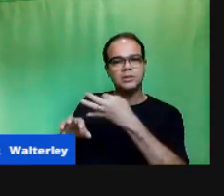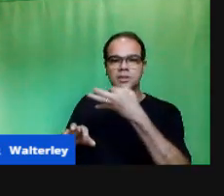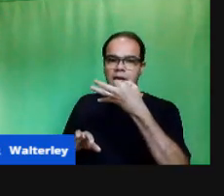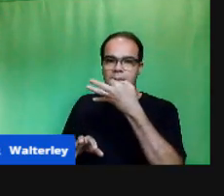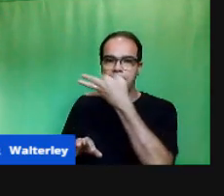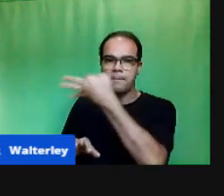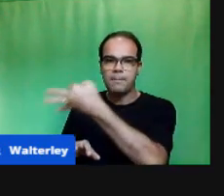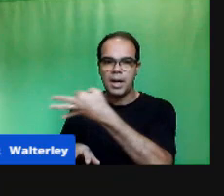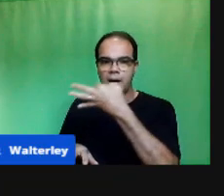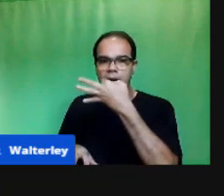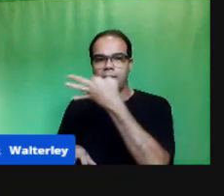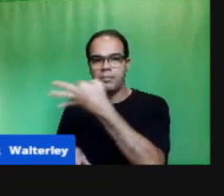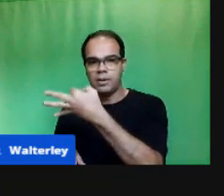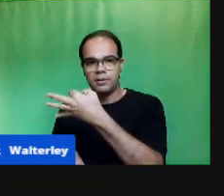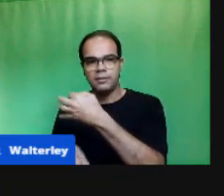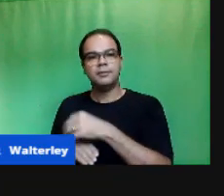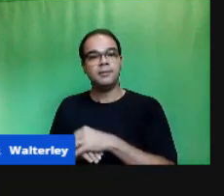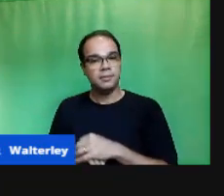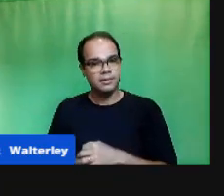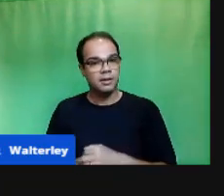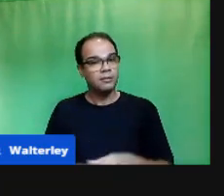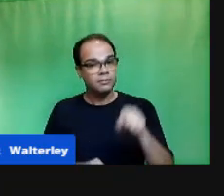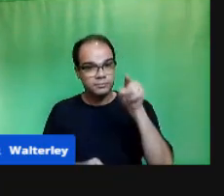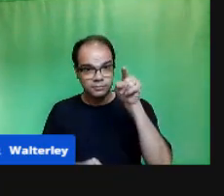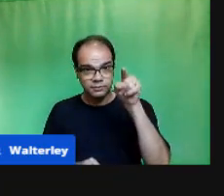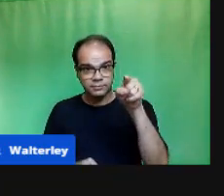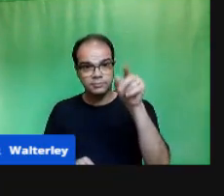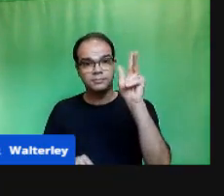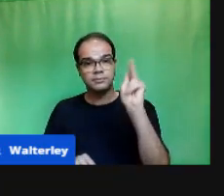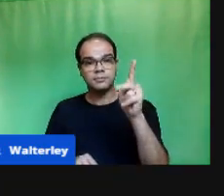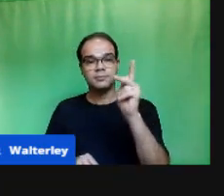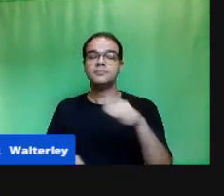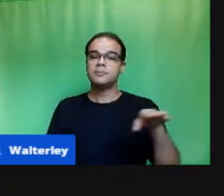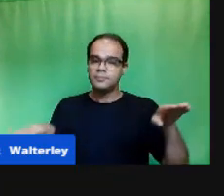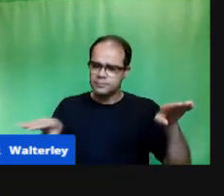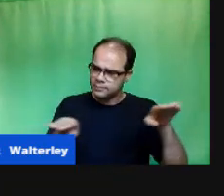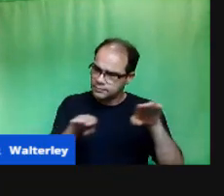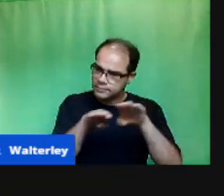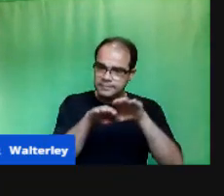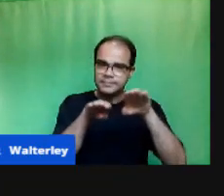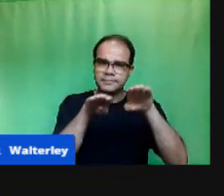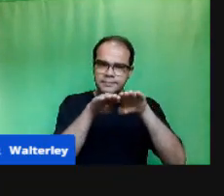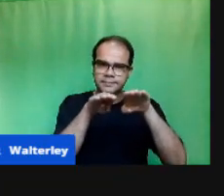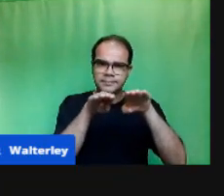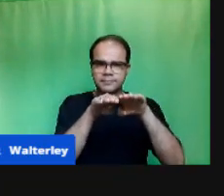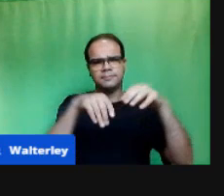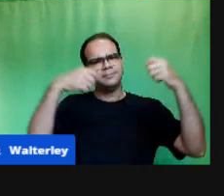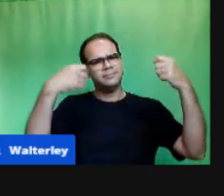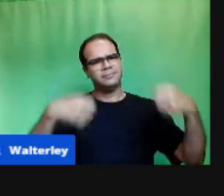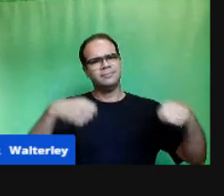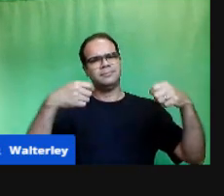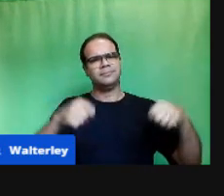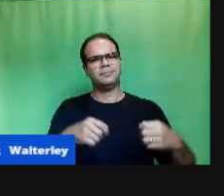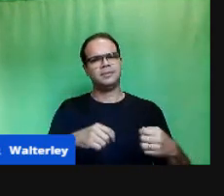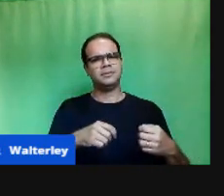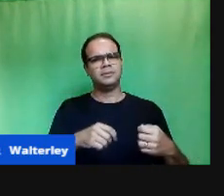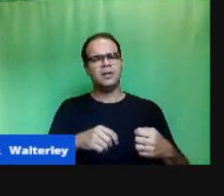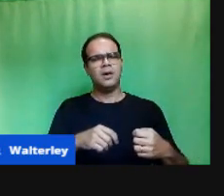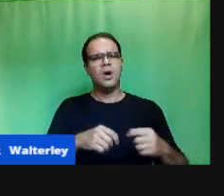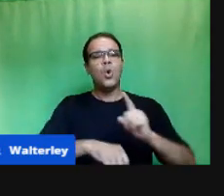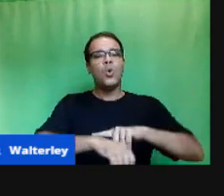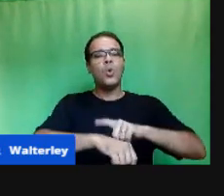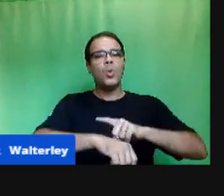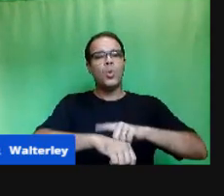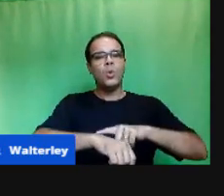nos organizar com isso. O horário em que nós vamos passar isso para os pais, isso para